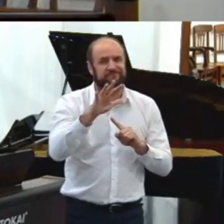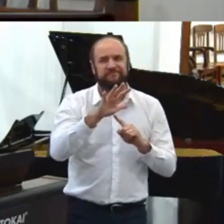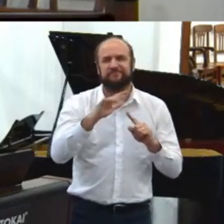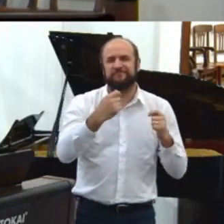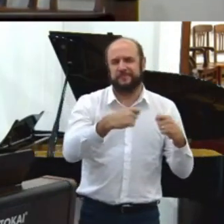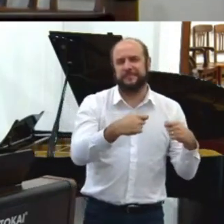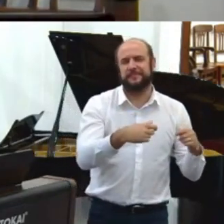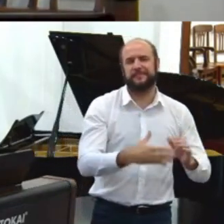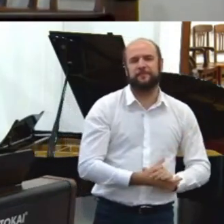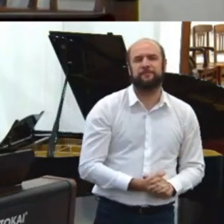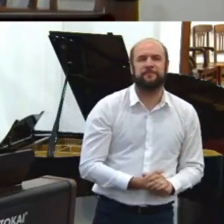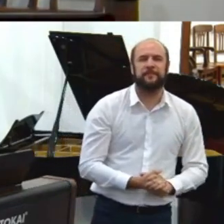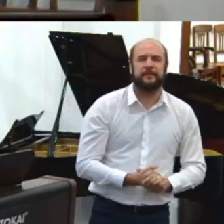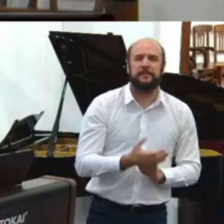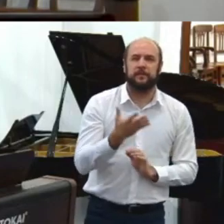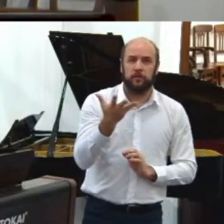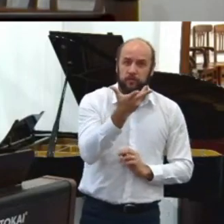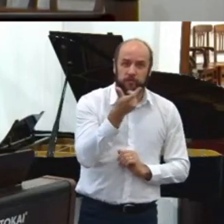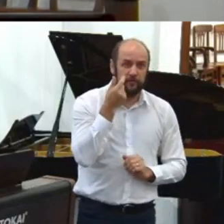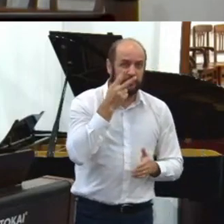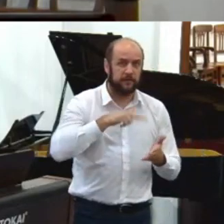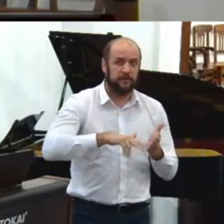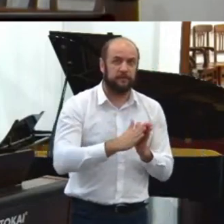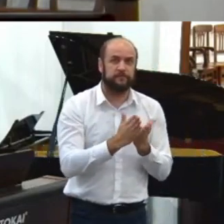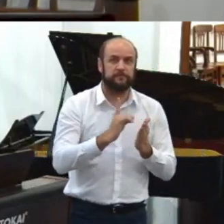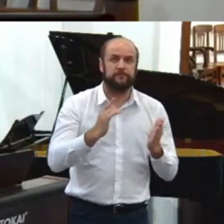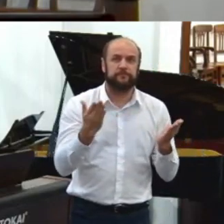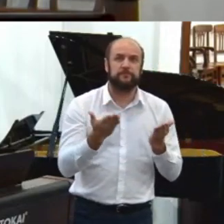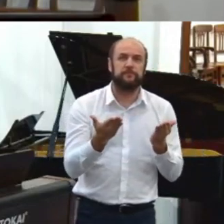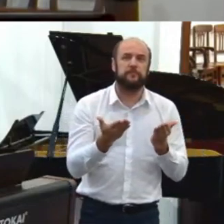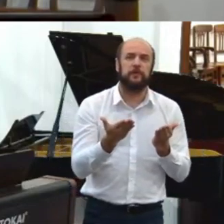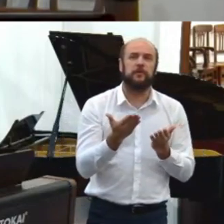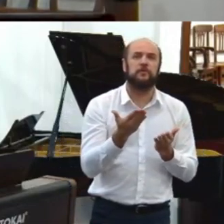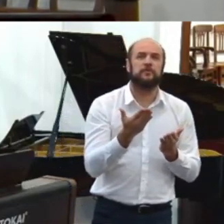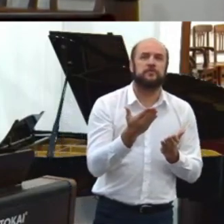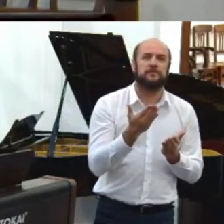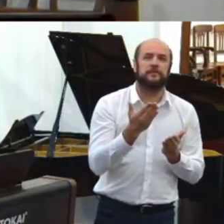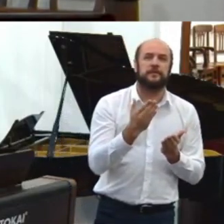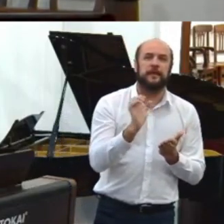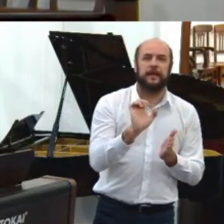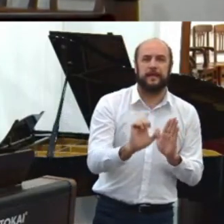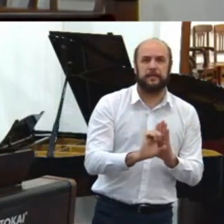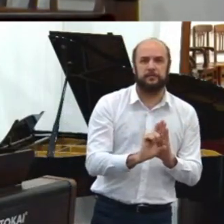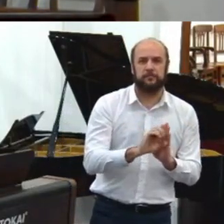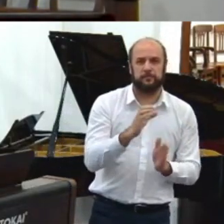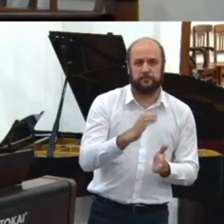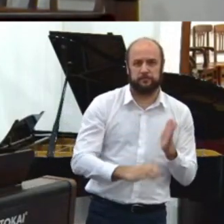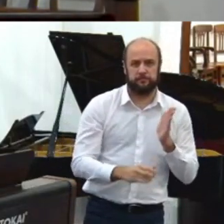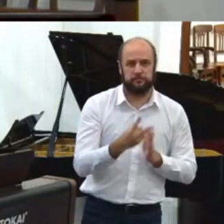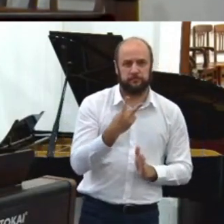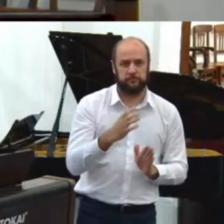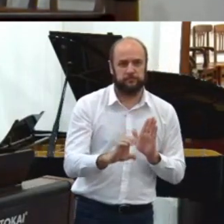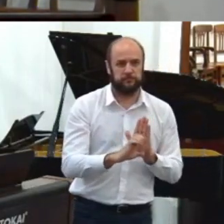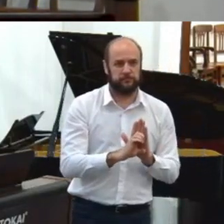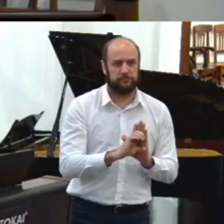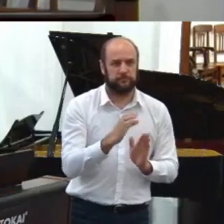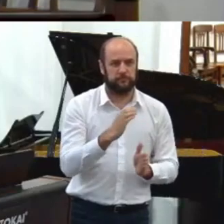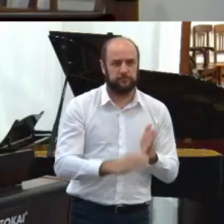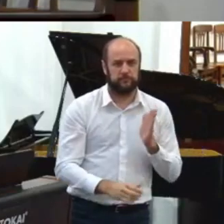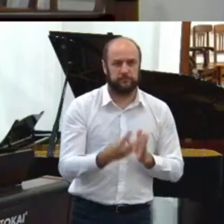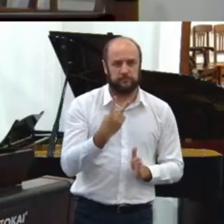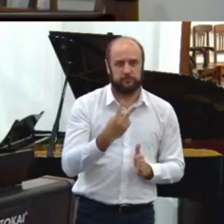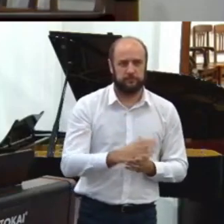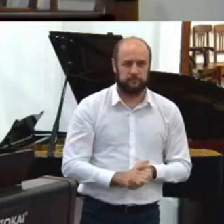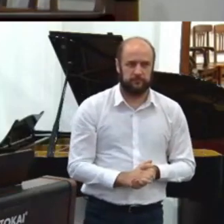que ela precisa. Meus irmãos, quero convidá-los para que abramos as Escrituras em Êxodo capítulo 2. Êxodo